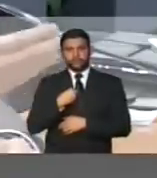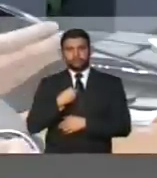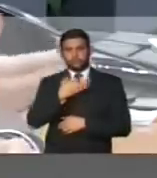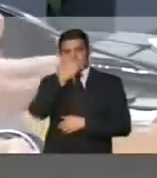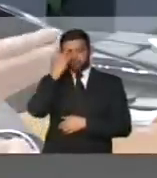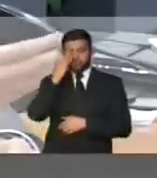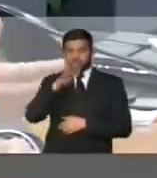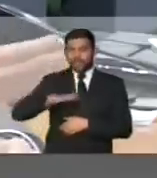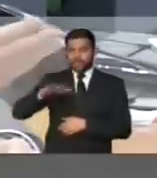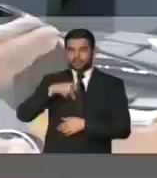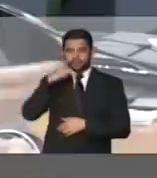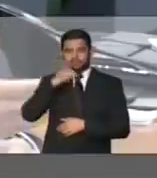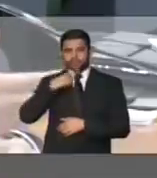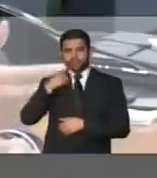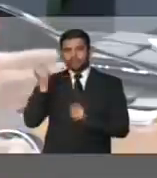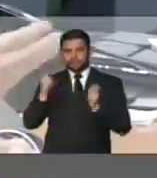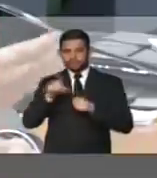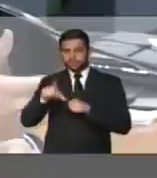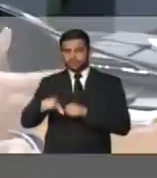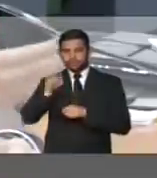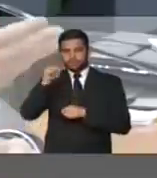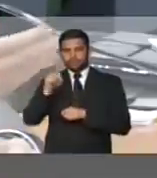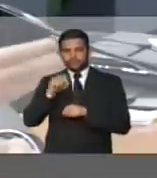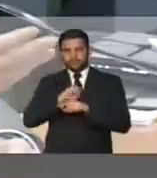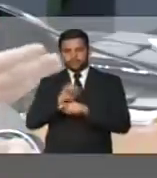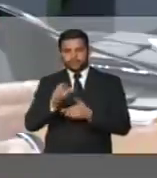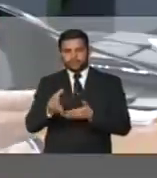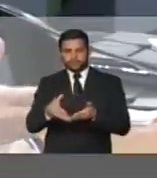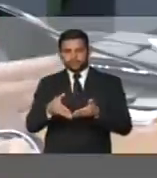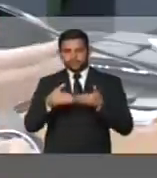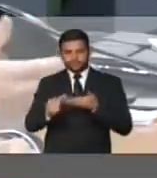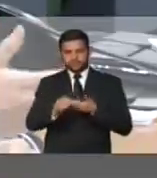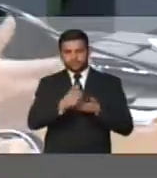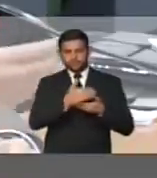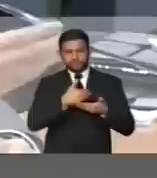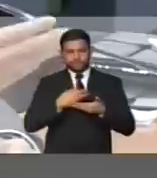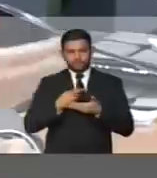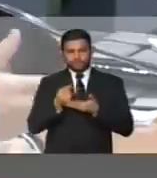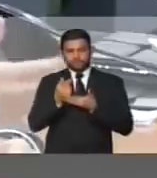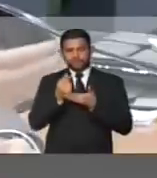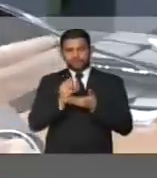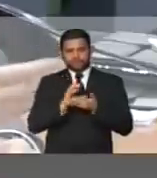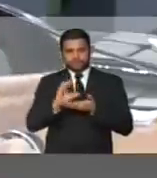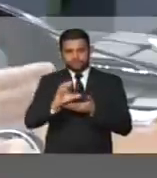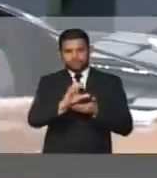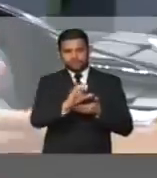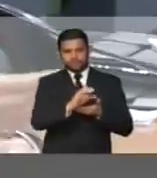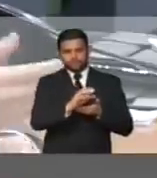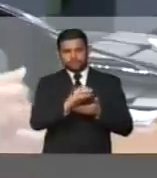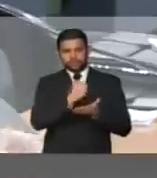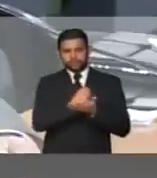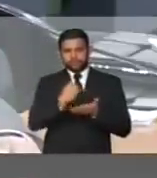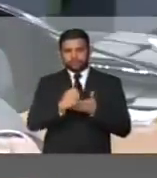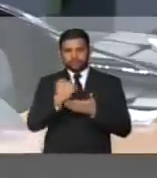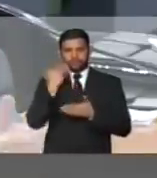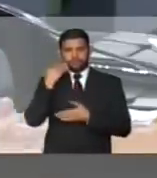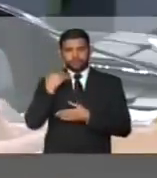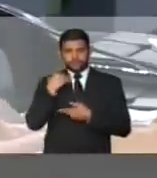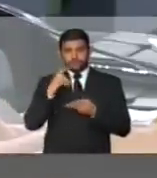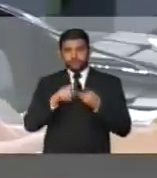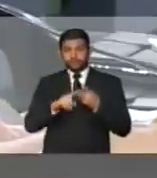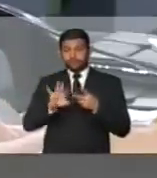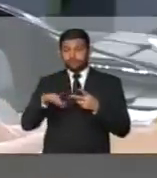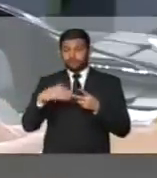necessário para que ele fosse escolhido e assim recebesse os recursos repassados pelos contratos do banco. Então